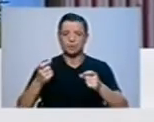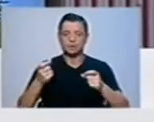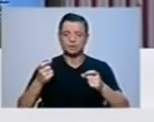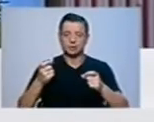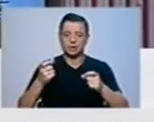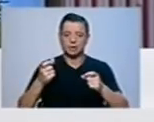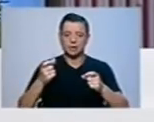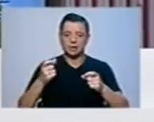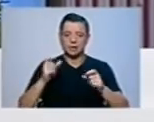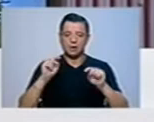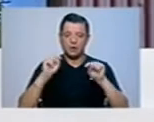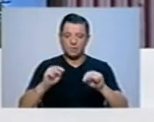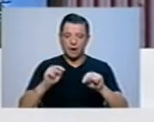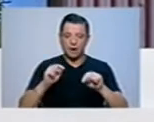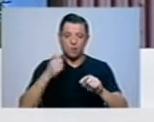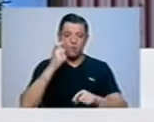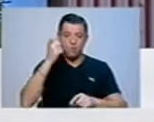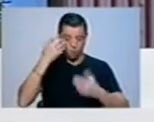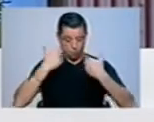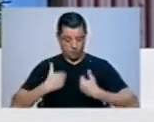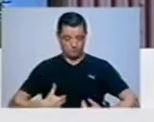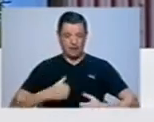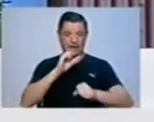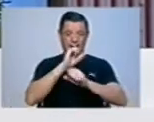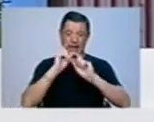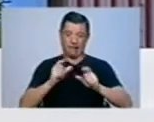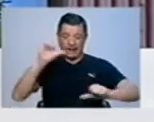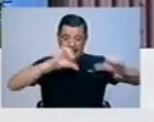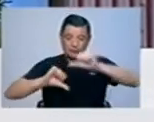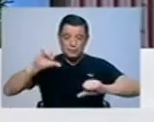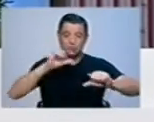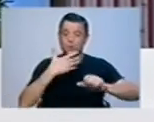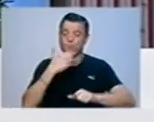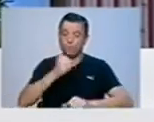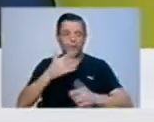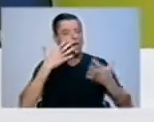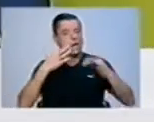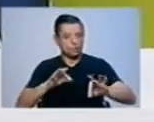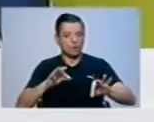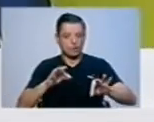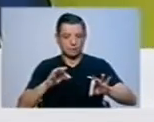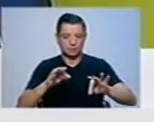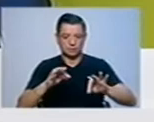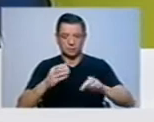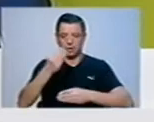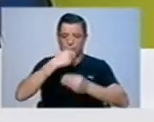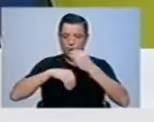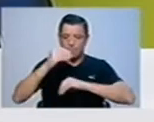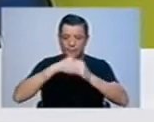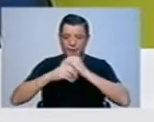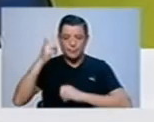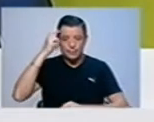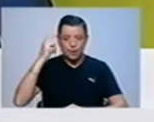corpo porque têm a pele muito reativa, então a minha sugestão é isso. Aquelas pessoas que querem mais para o natural, assim como a comidas